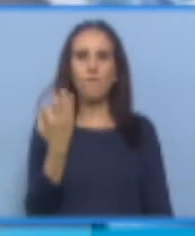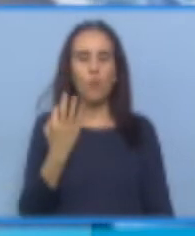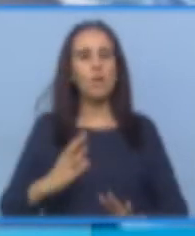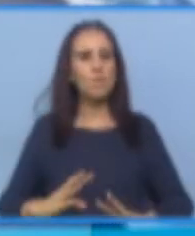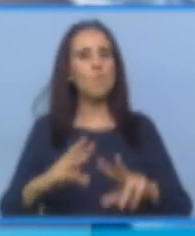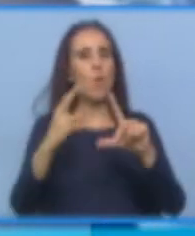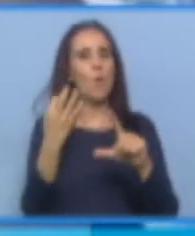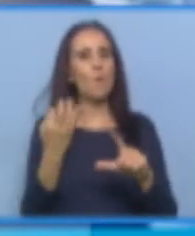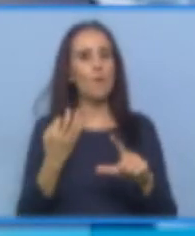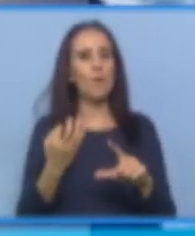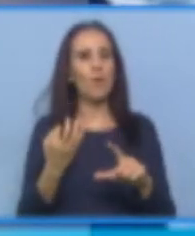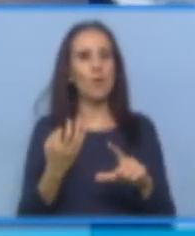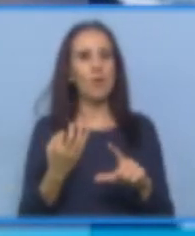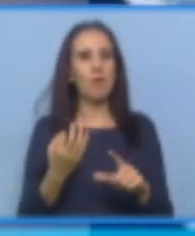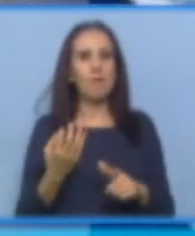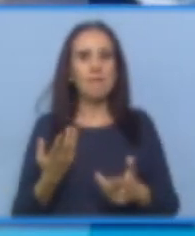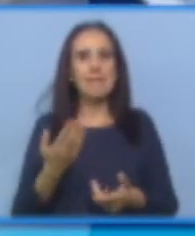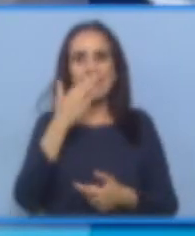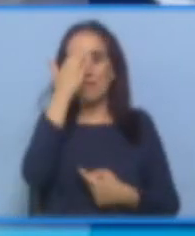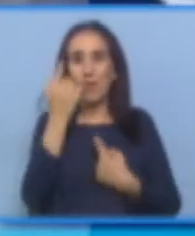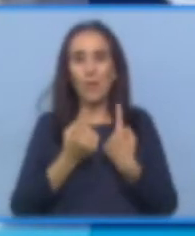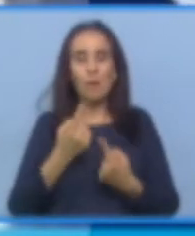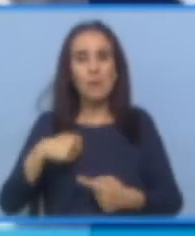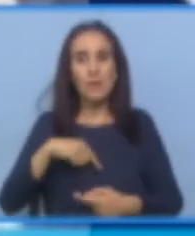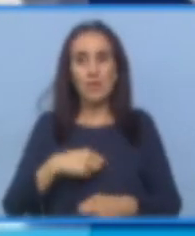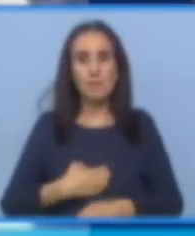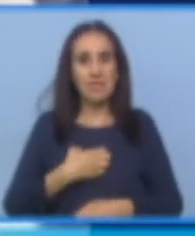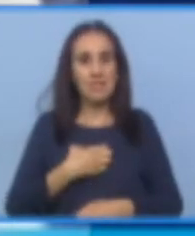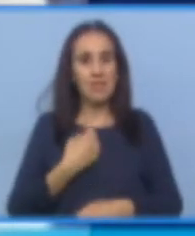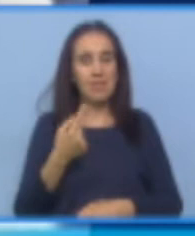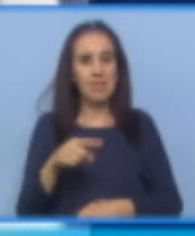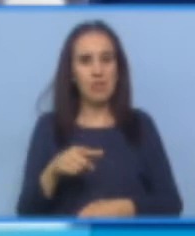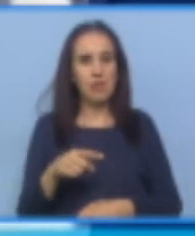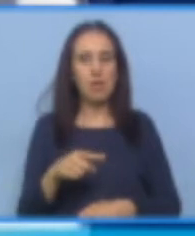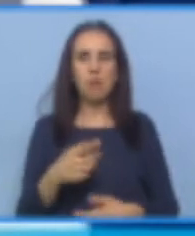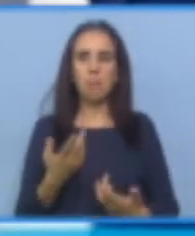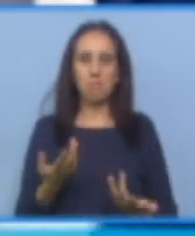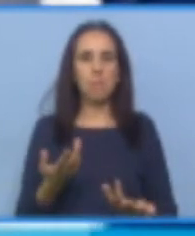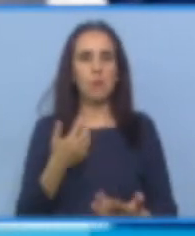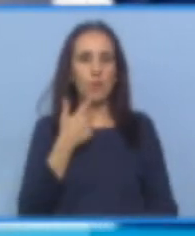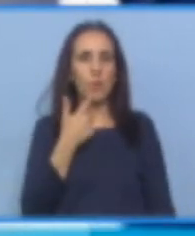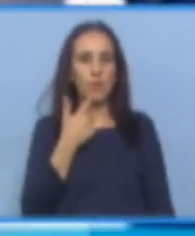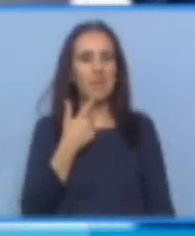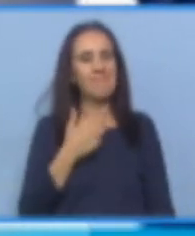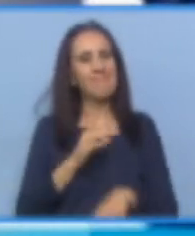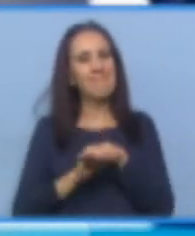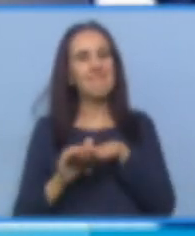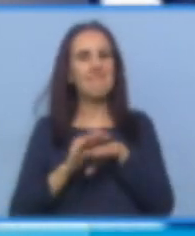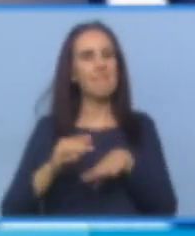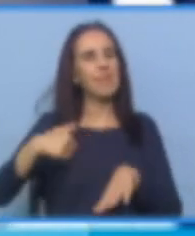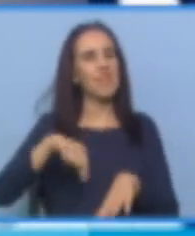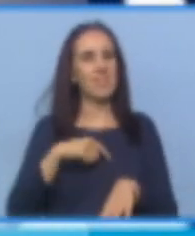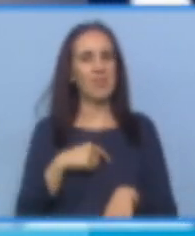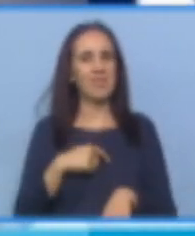cresceu com algumas dificuldades que nós vamos sentindo, foi muito enternecedor para nós